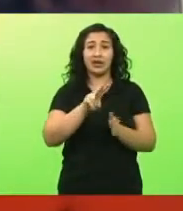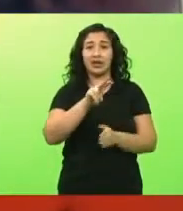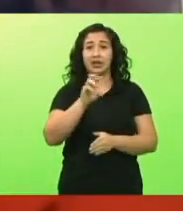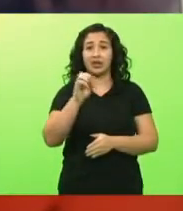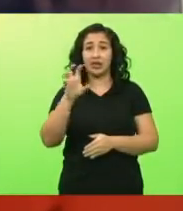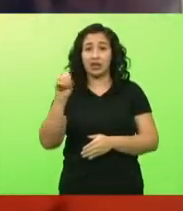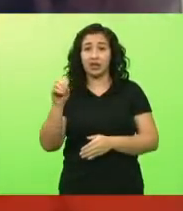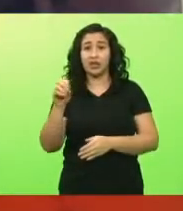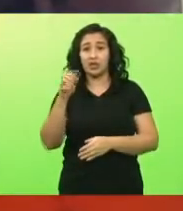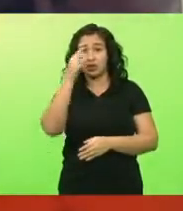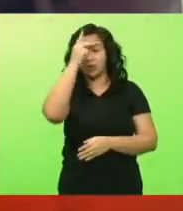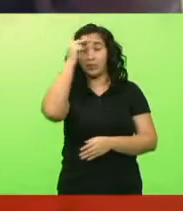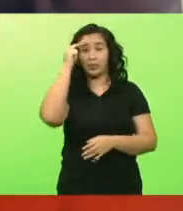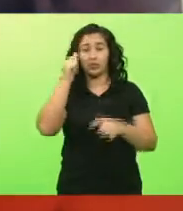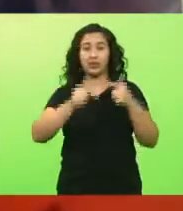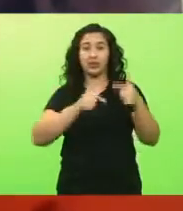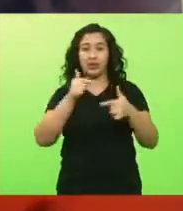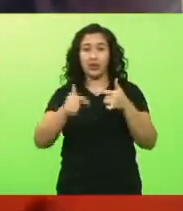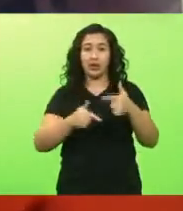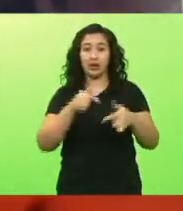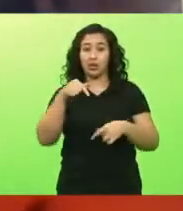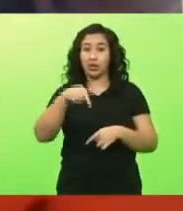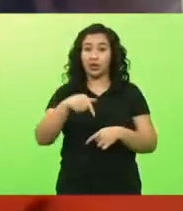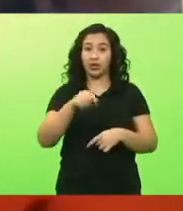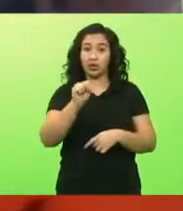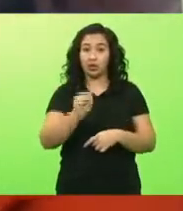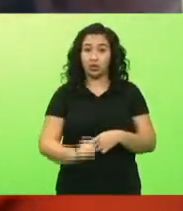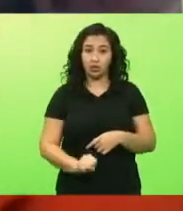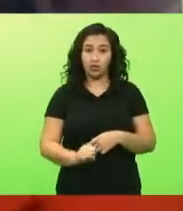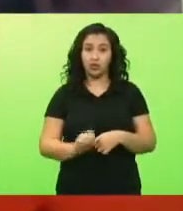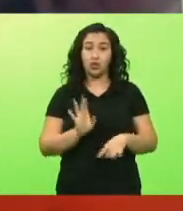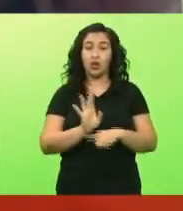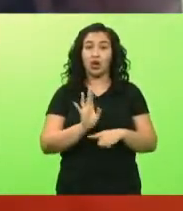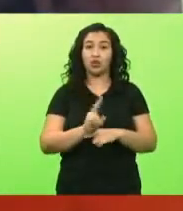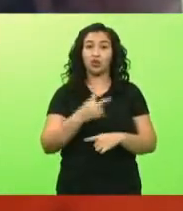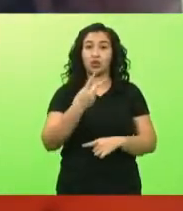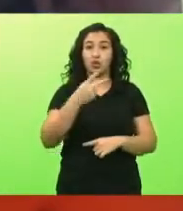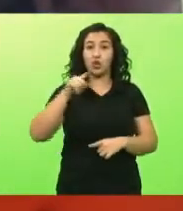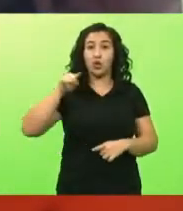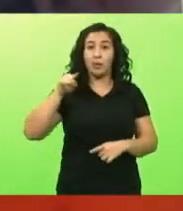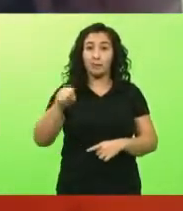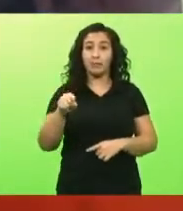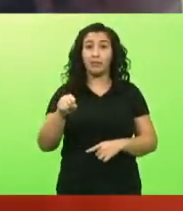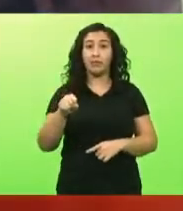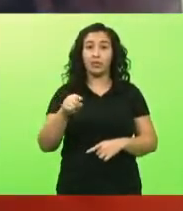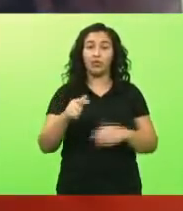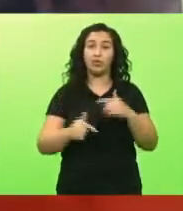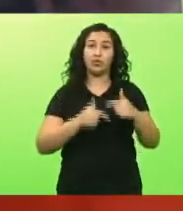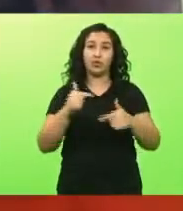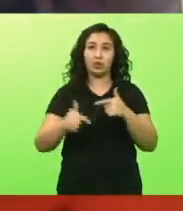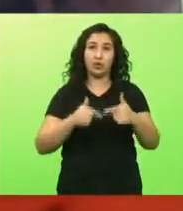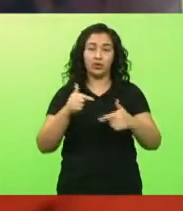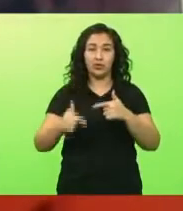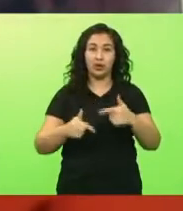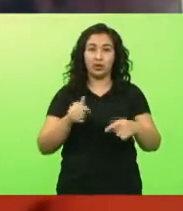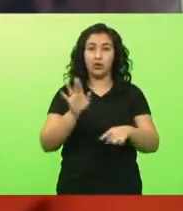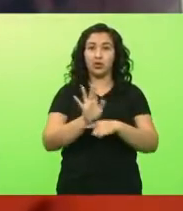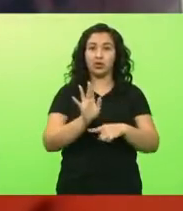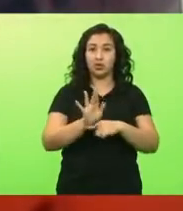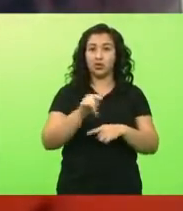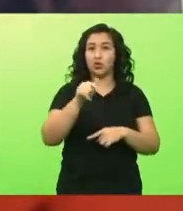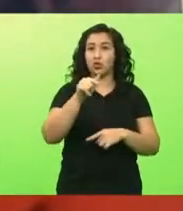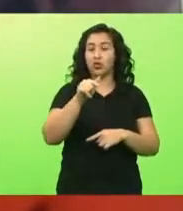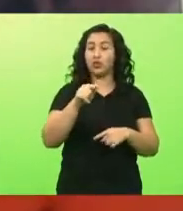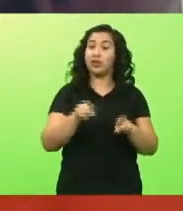será bem maior, chegará a 2 mil empregos. E Sara ofereceu o local no bairro Esperança, fica